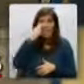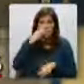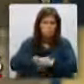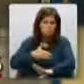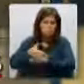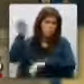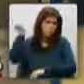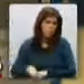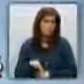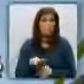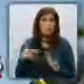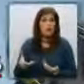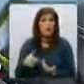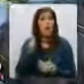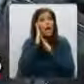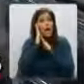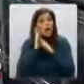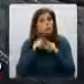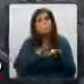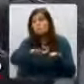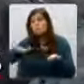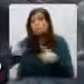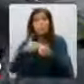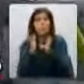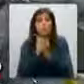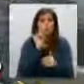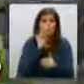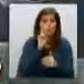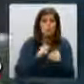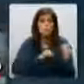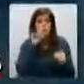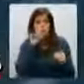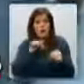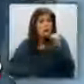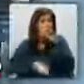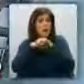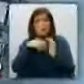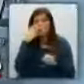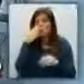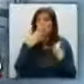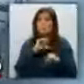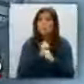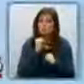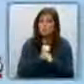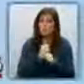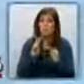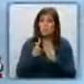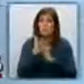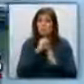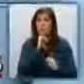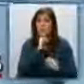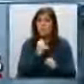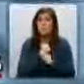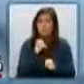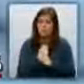já nesta altura, todas as camas contam. Ainda não foi atingido o pico da gripe, mas os serviços de urgência no Algarve também têm trabalhado